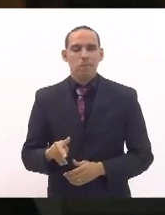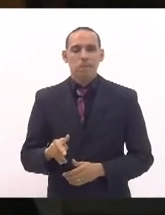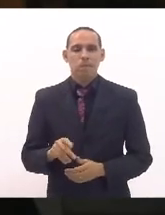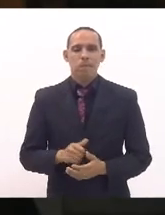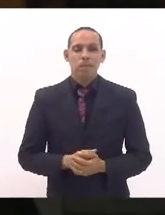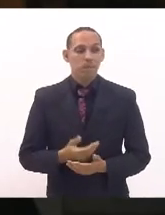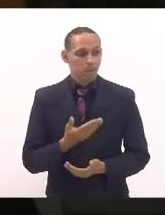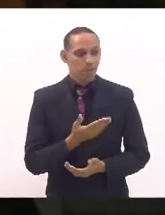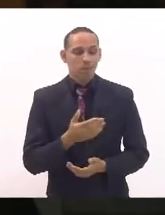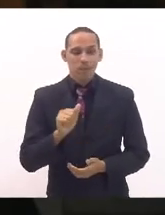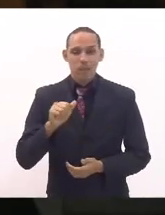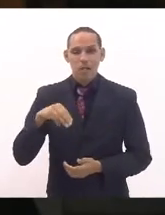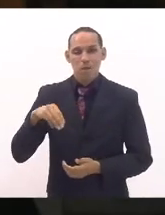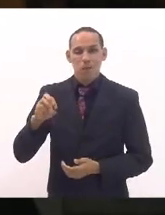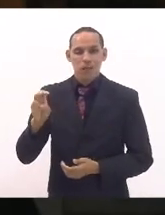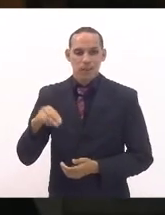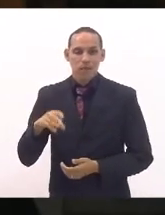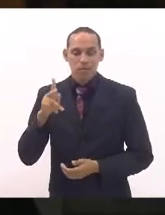senhor presidente,